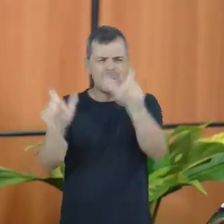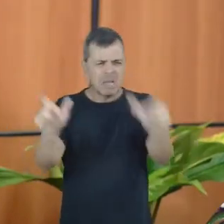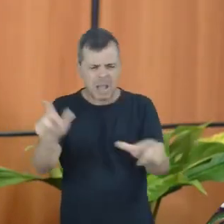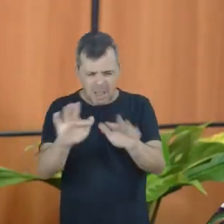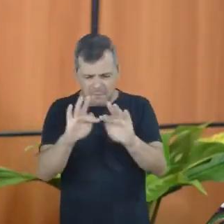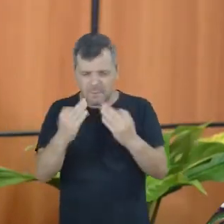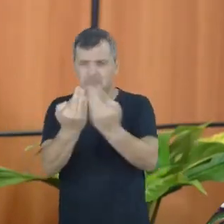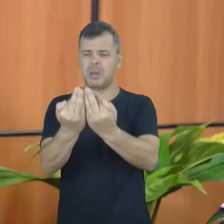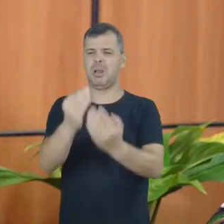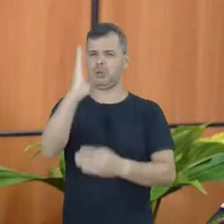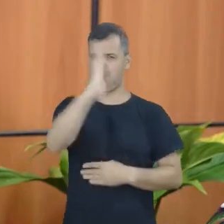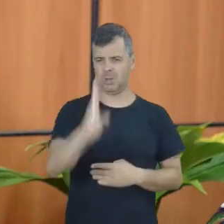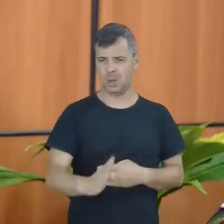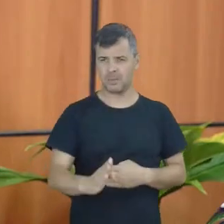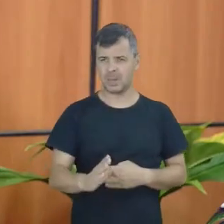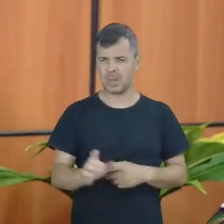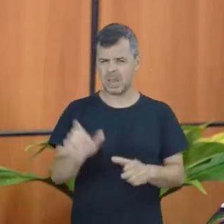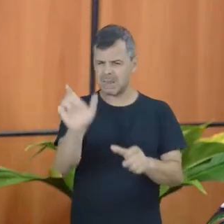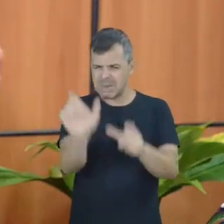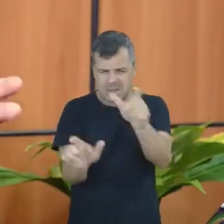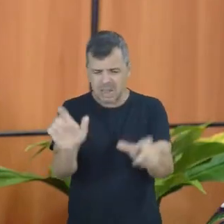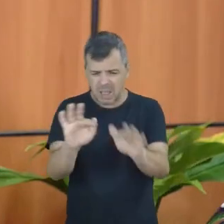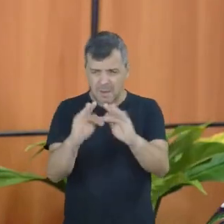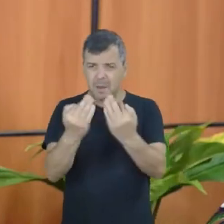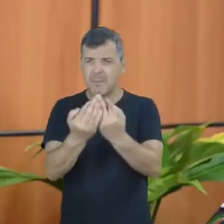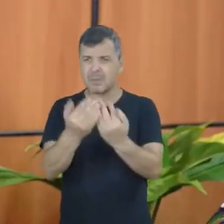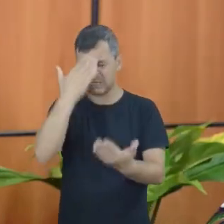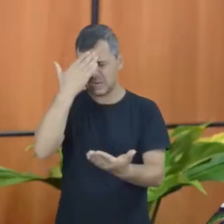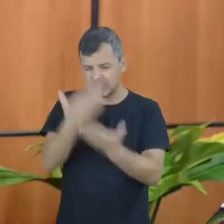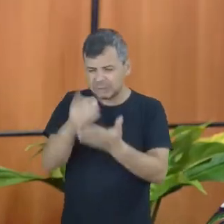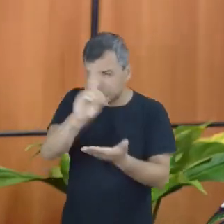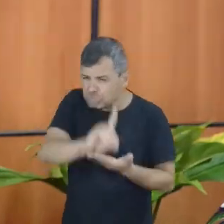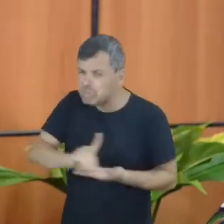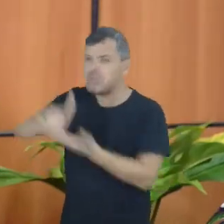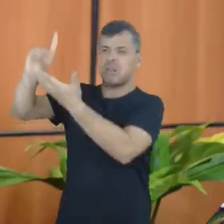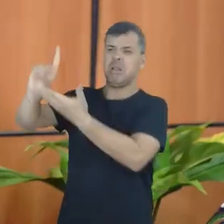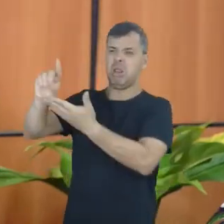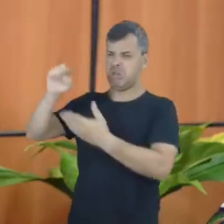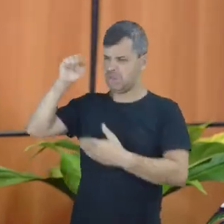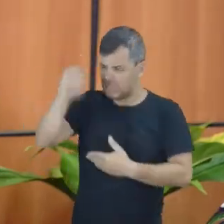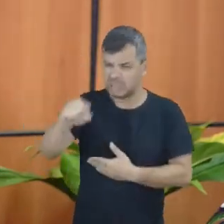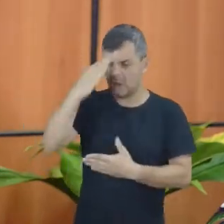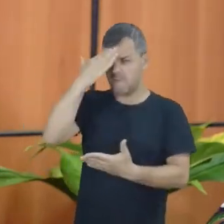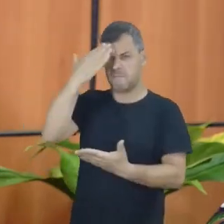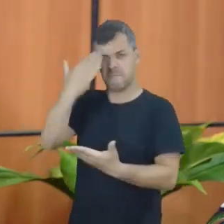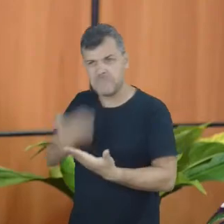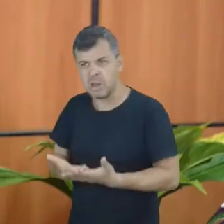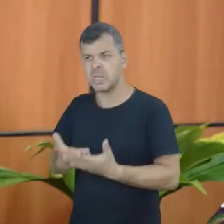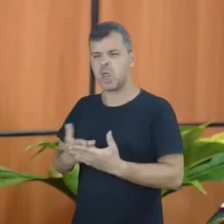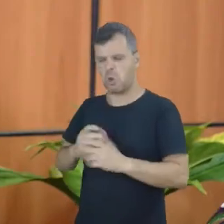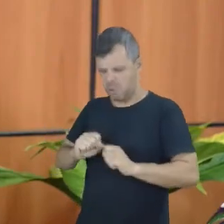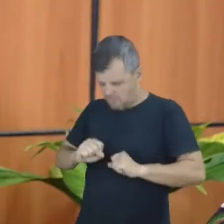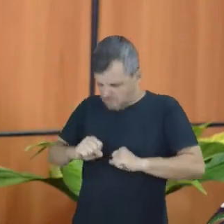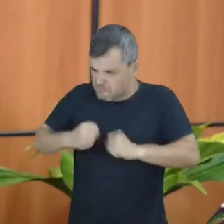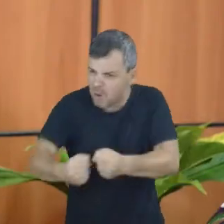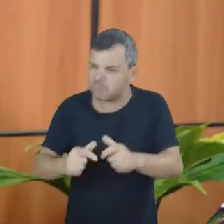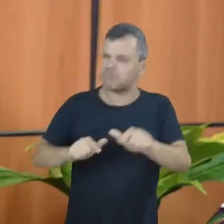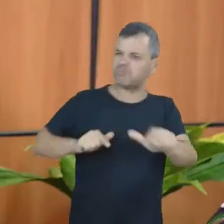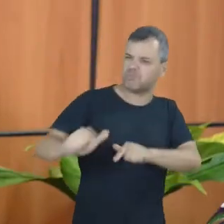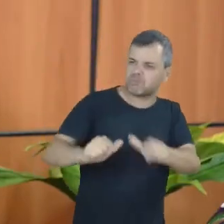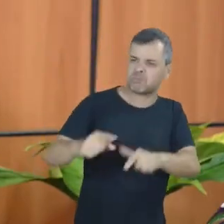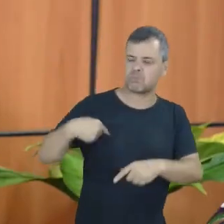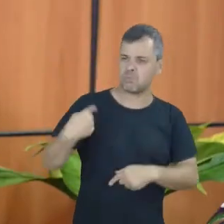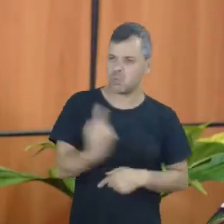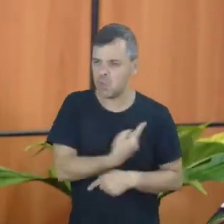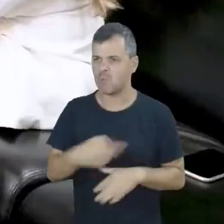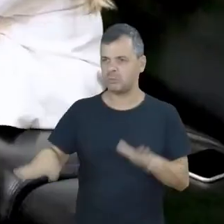família brasileira. Né? Cada família que acredite em Deus e que acredite em você, acredite no seu potencial, no seu trabalho,